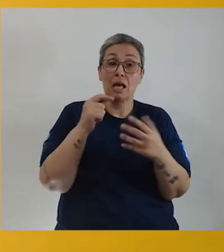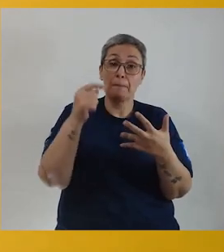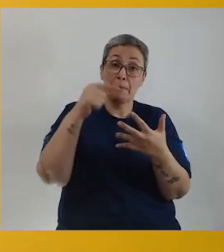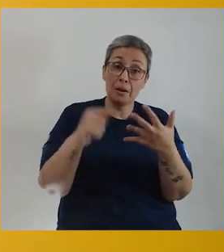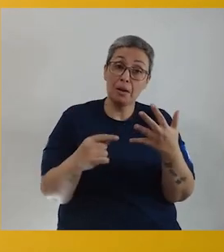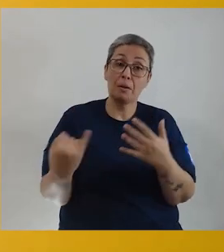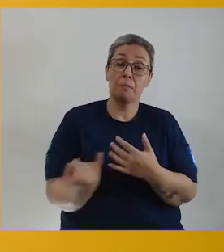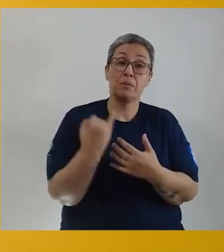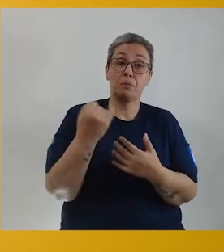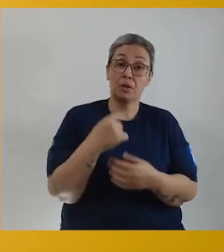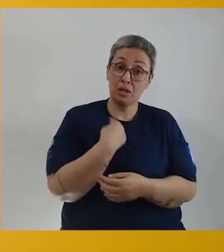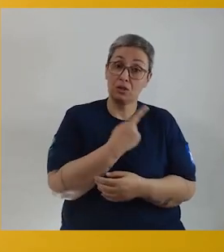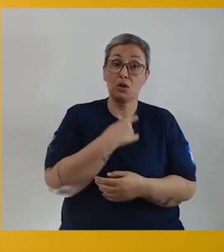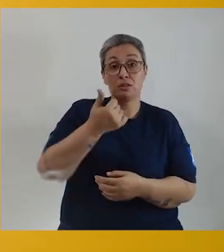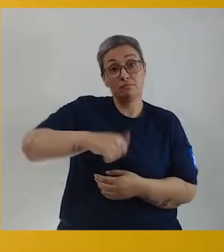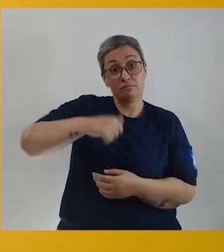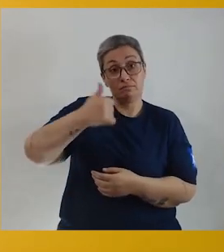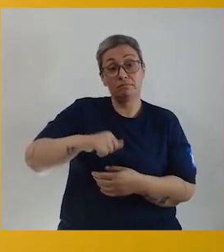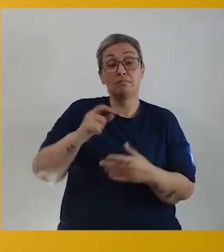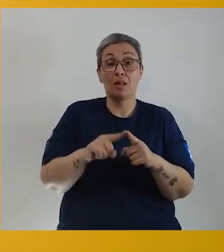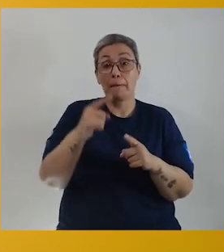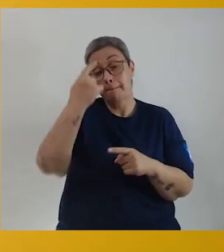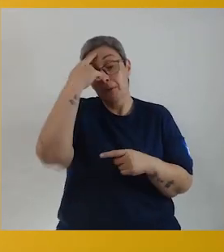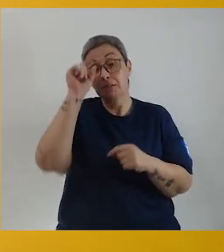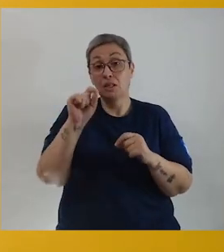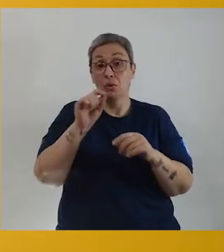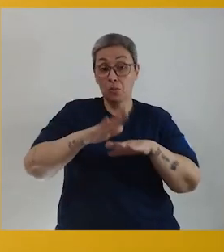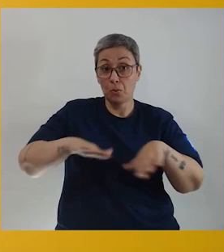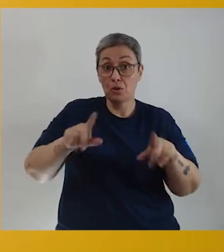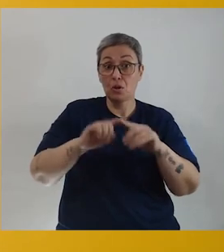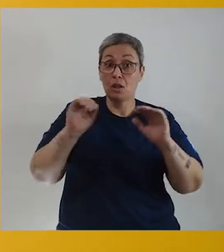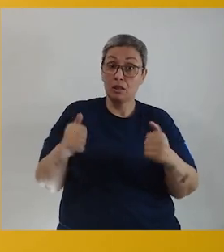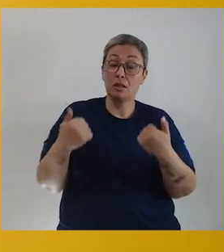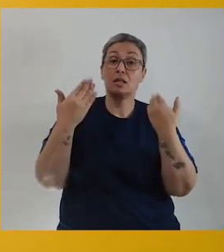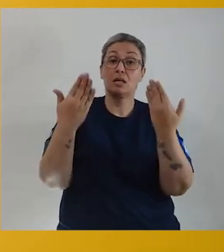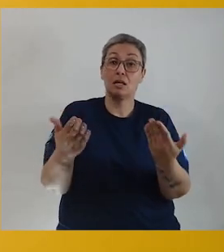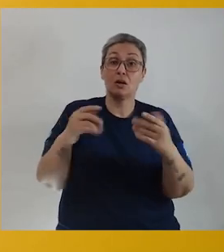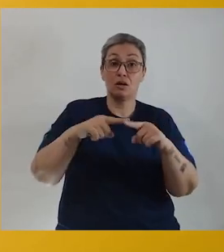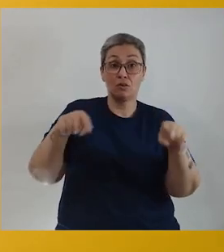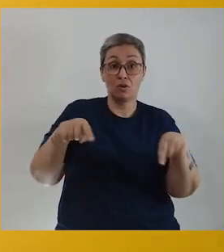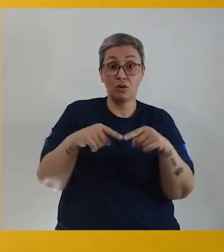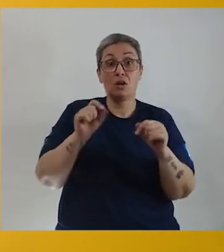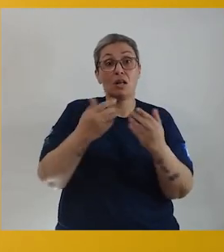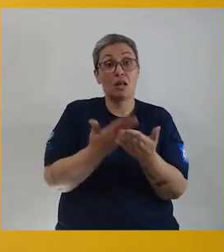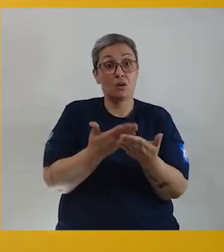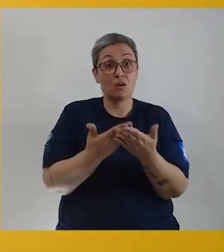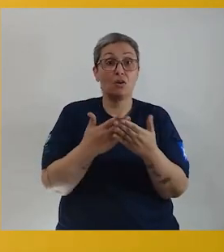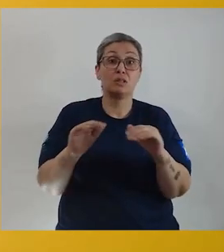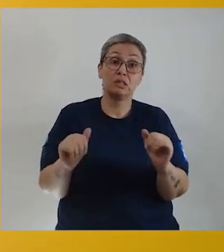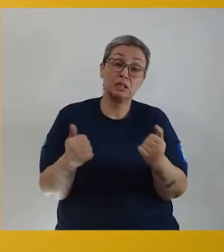são elementos importantes para a nossa avaliação. É pensar a criança para além da sala de aula, para além